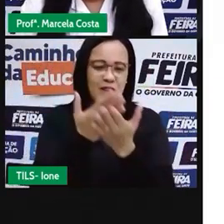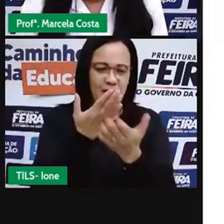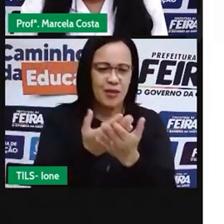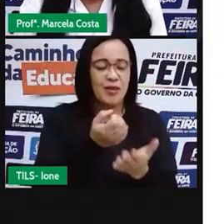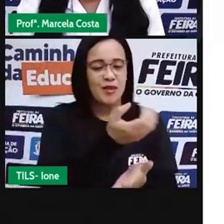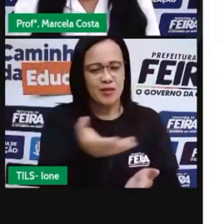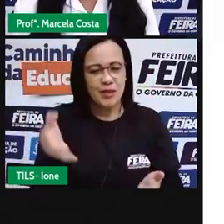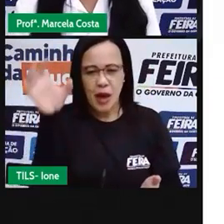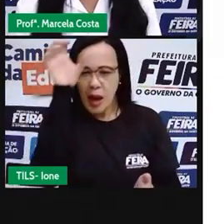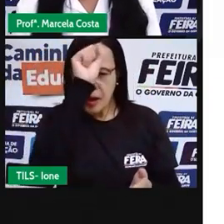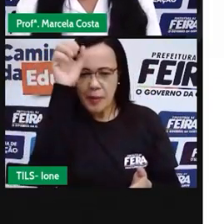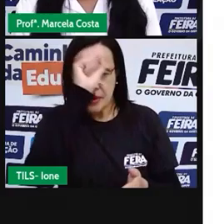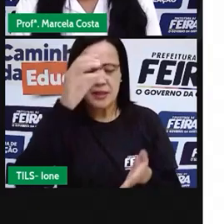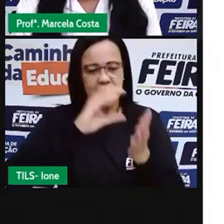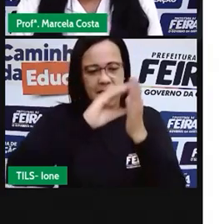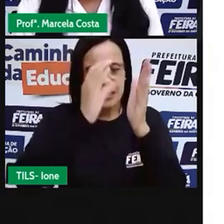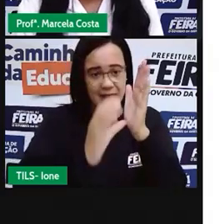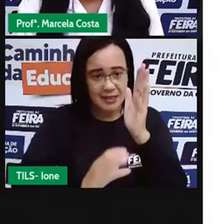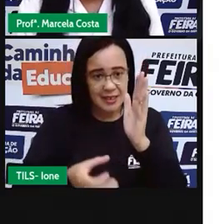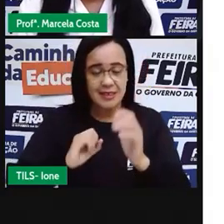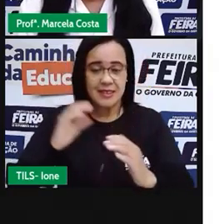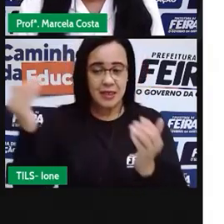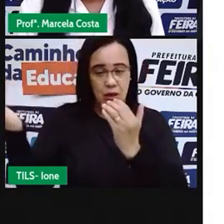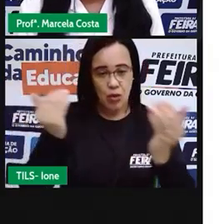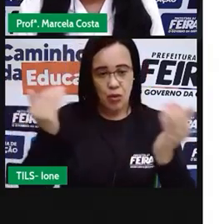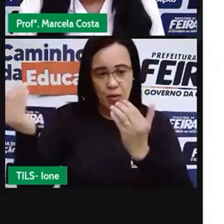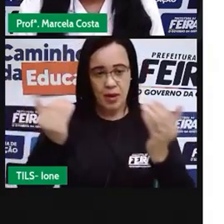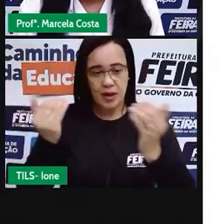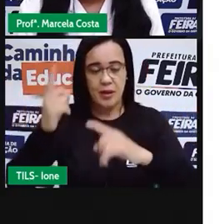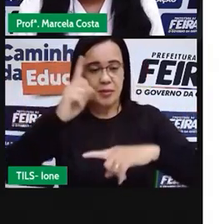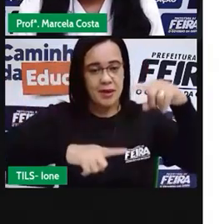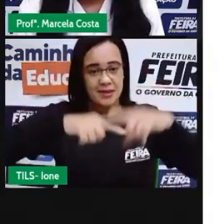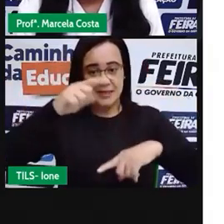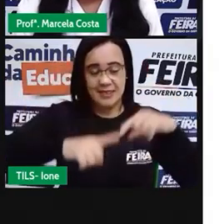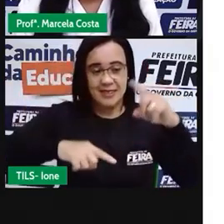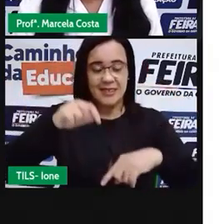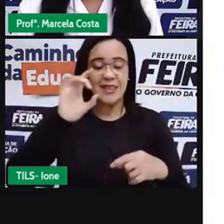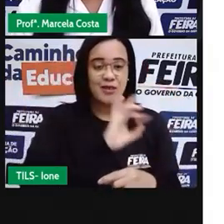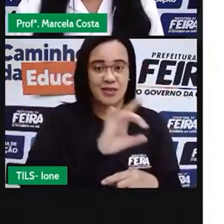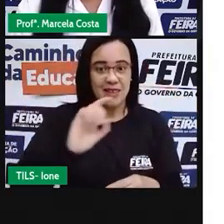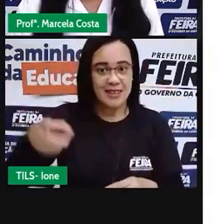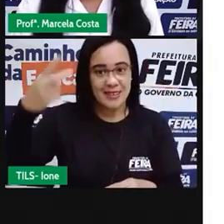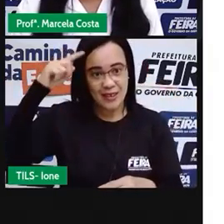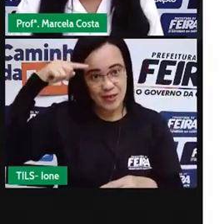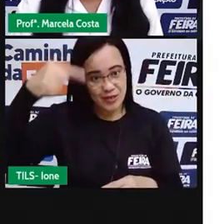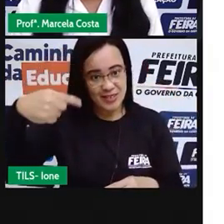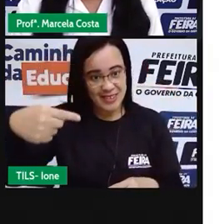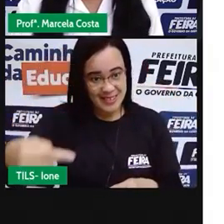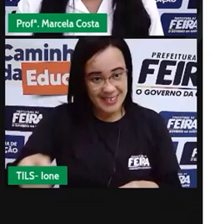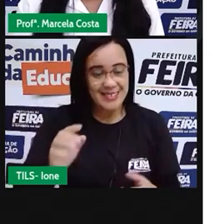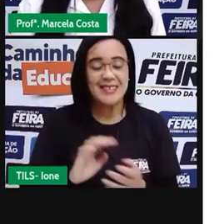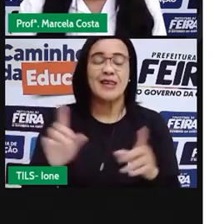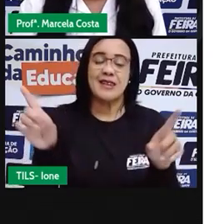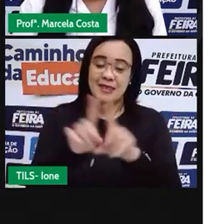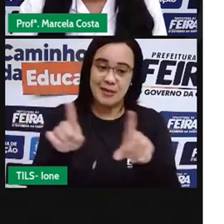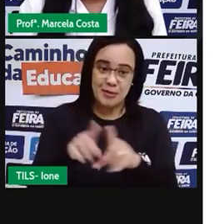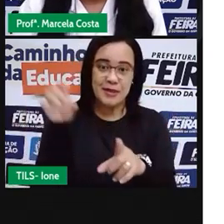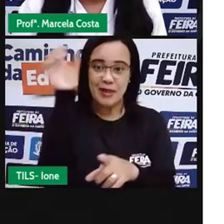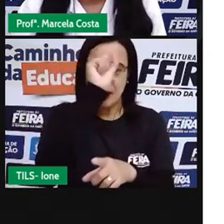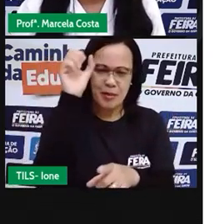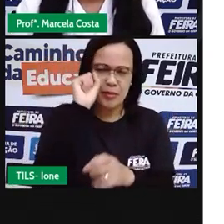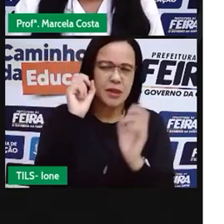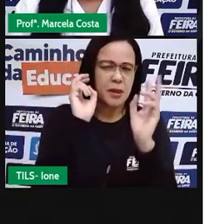então, vamos retomar esse assunto nessa aula de hoje. Então, criançada, eu espero